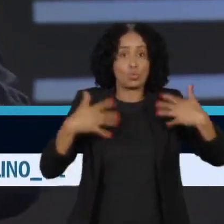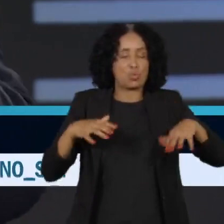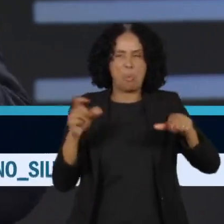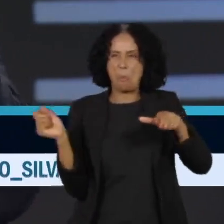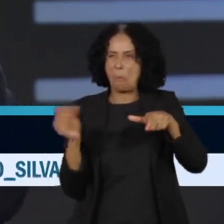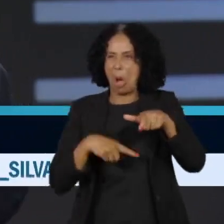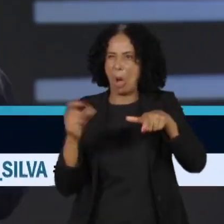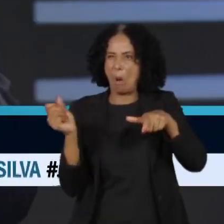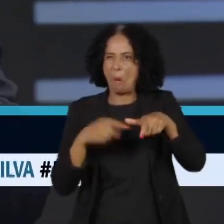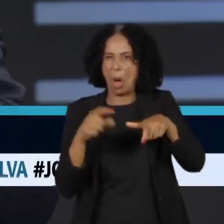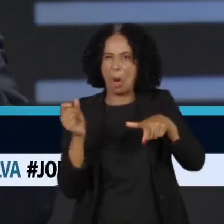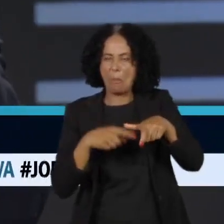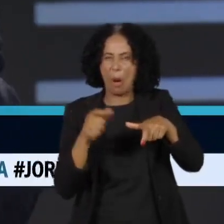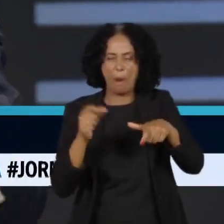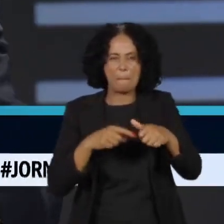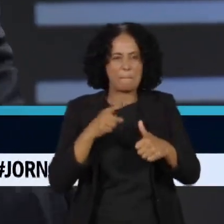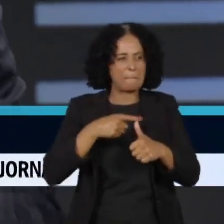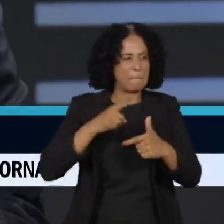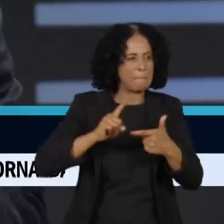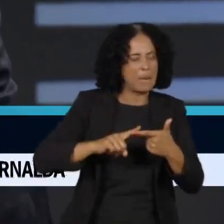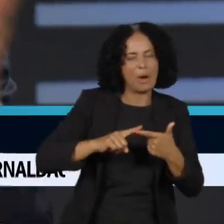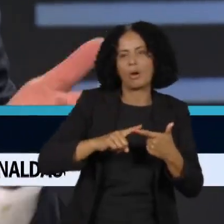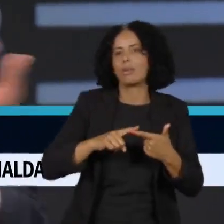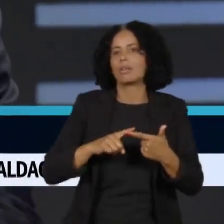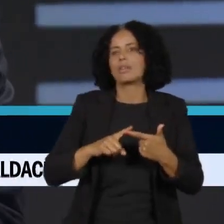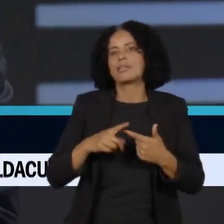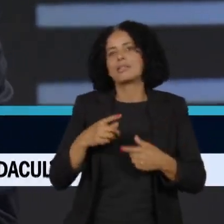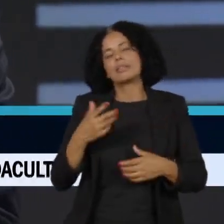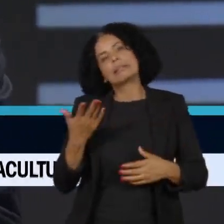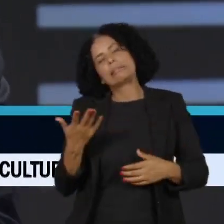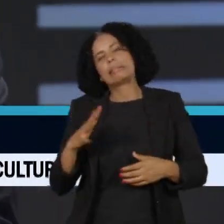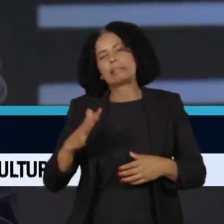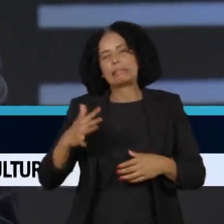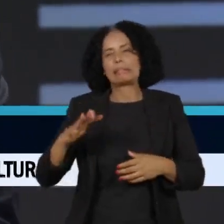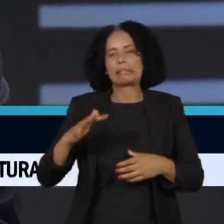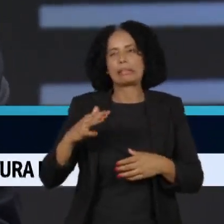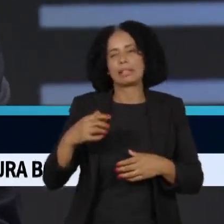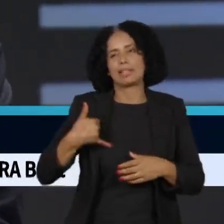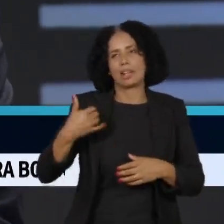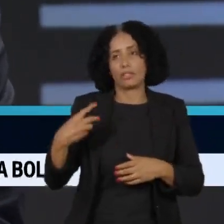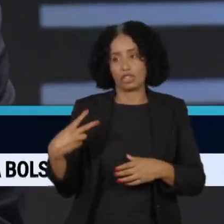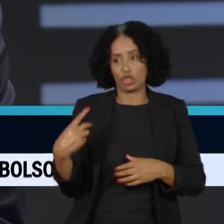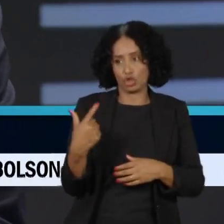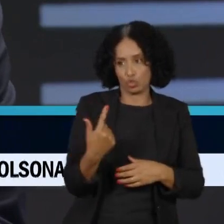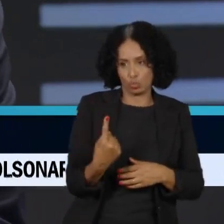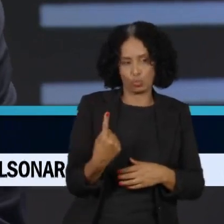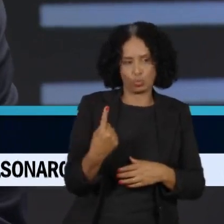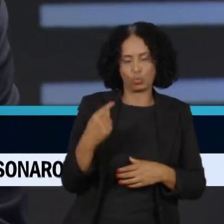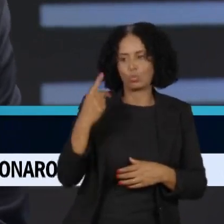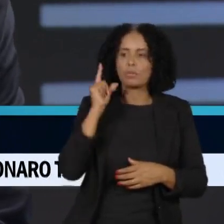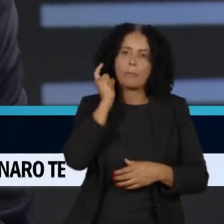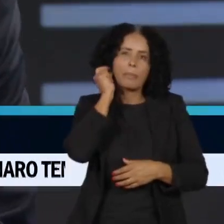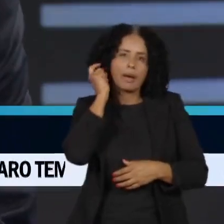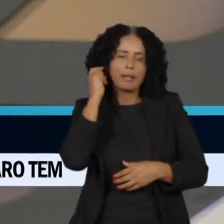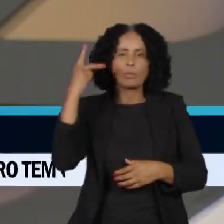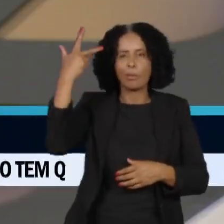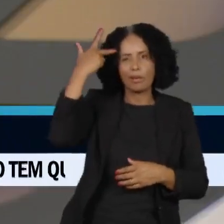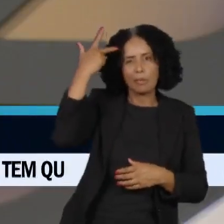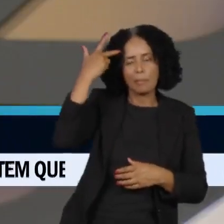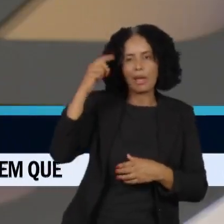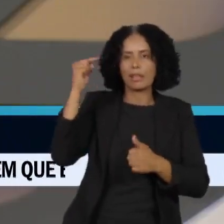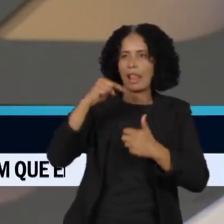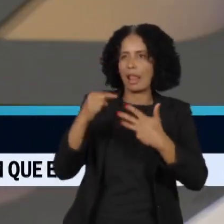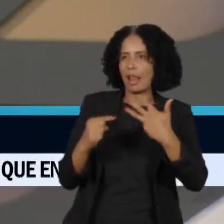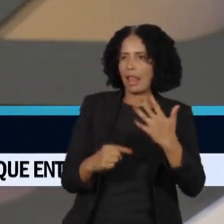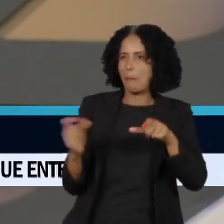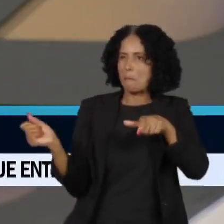Cristiano Ronaldo, Messi, Maradona e tal, eram cento e poucos. Aos 21 anos de idade, Pelé já tinha feito 416 e gols. E participou